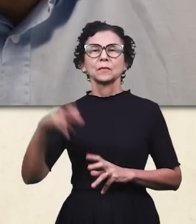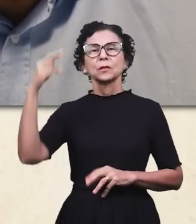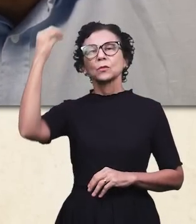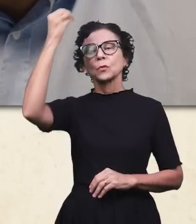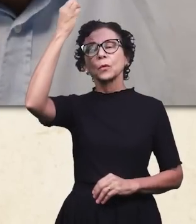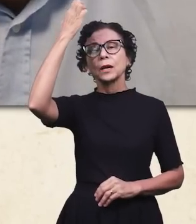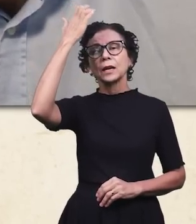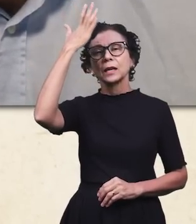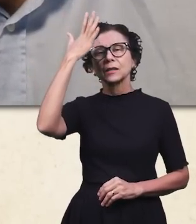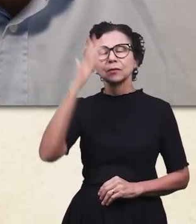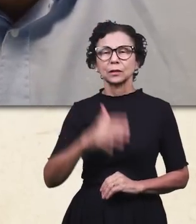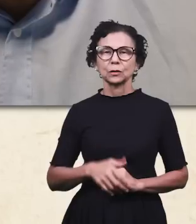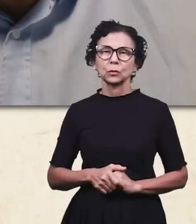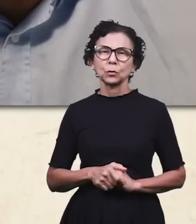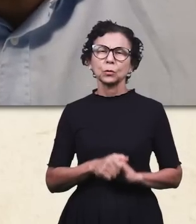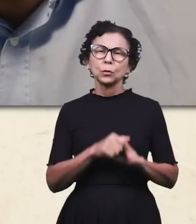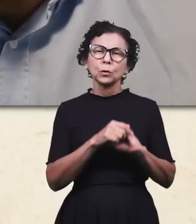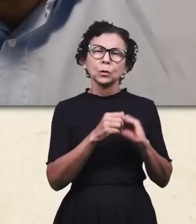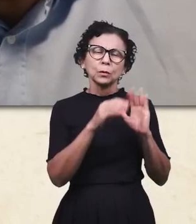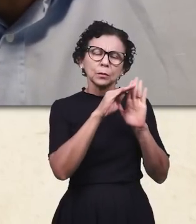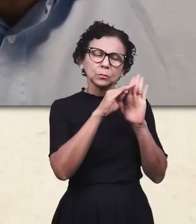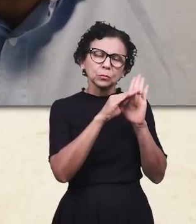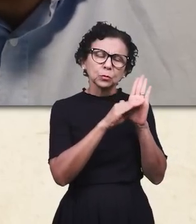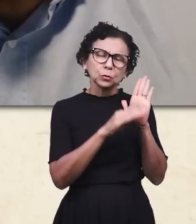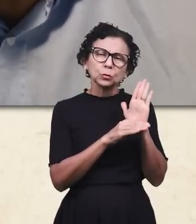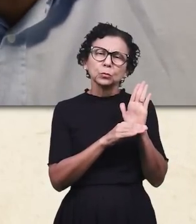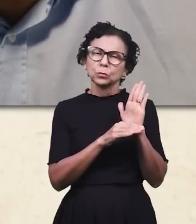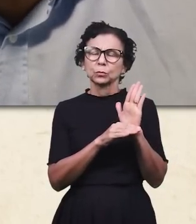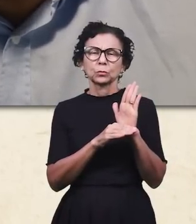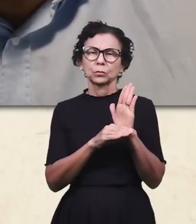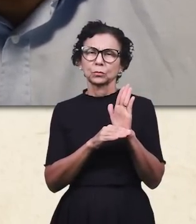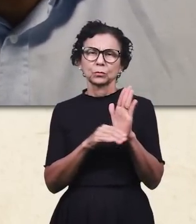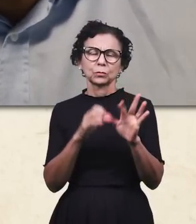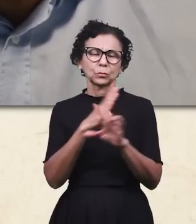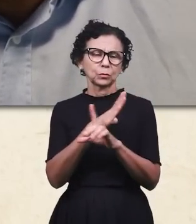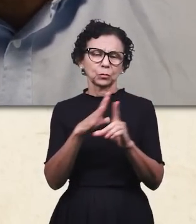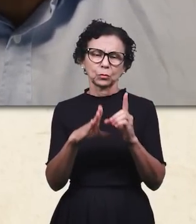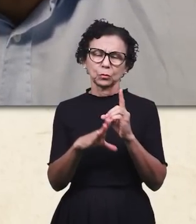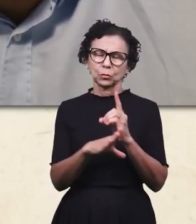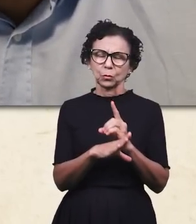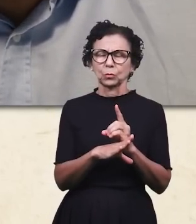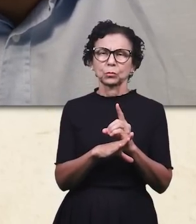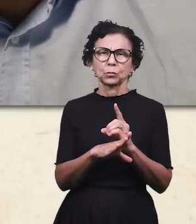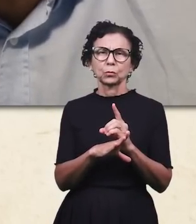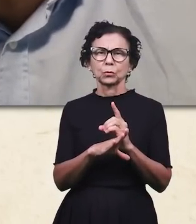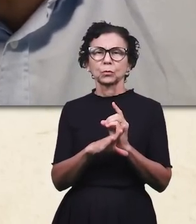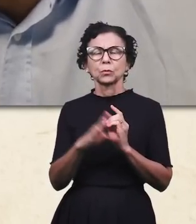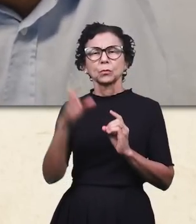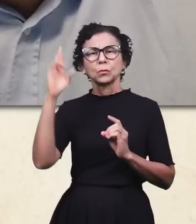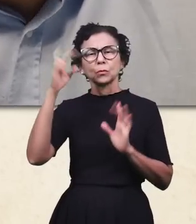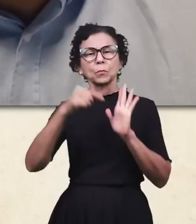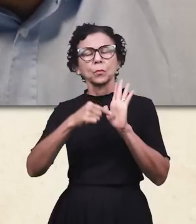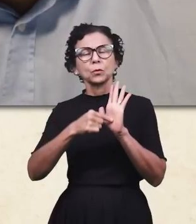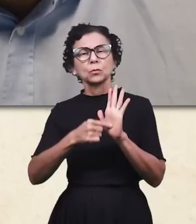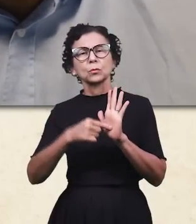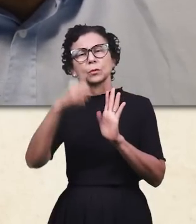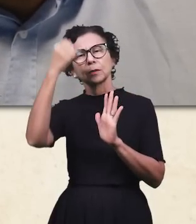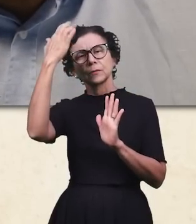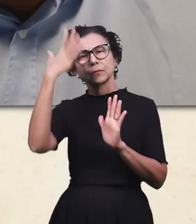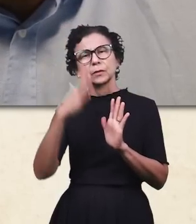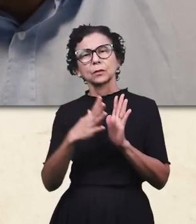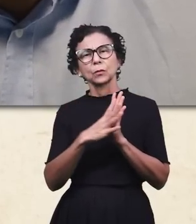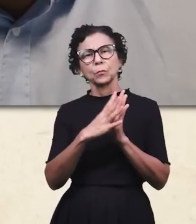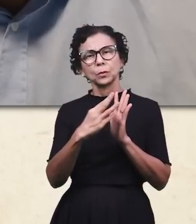nós os elementos do culto. O Senhor falou conosco como seria o culto. O Senhor determinou o formato do